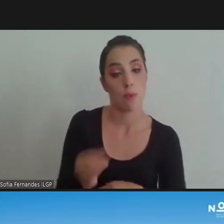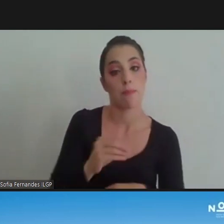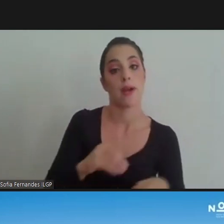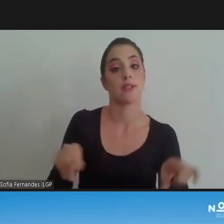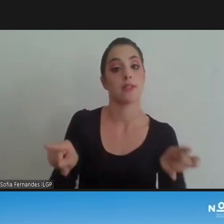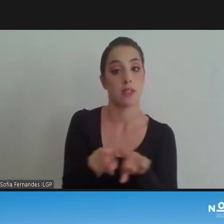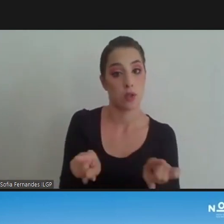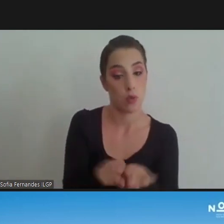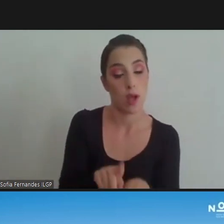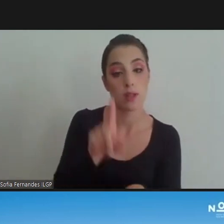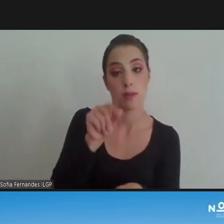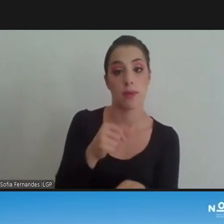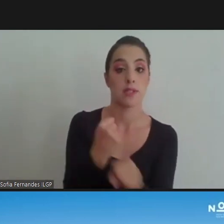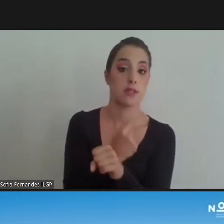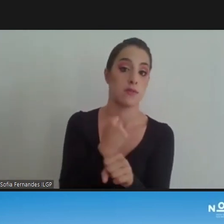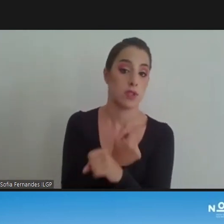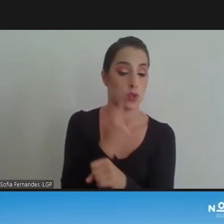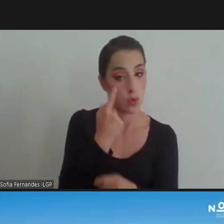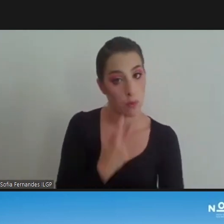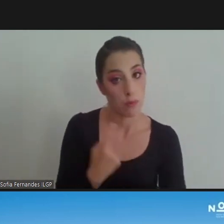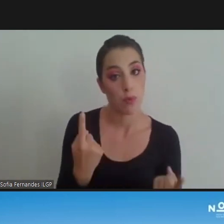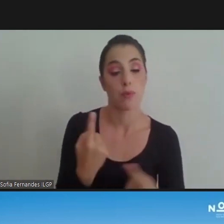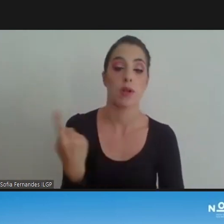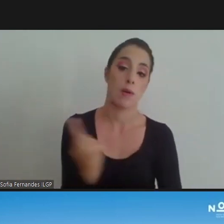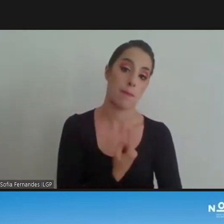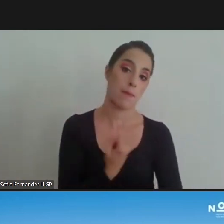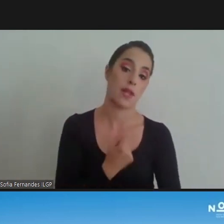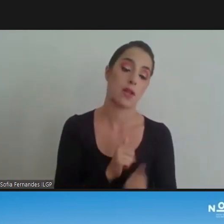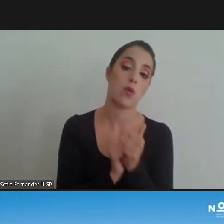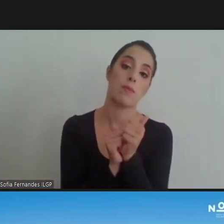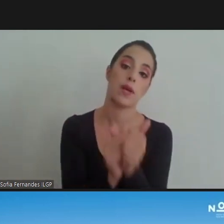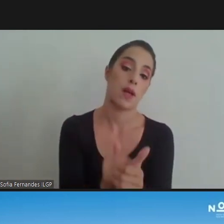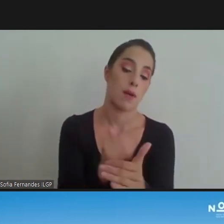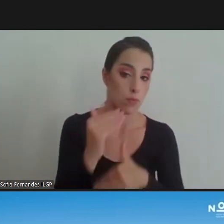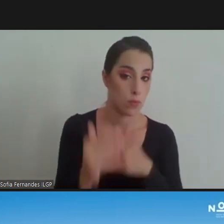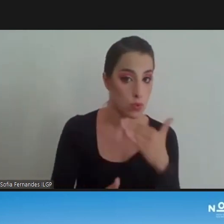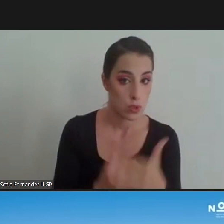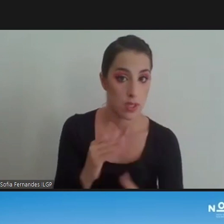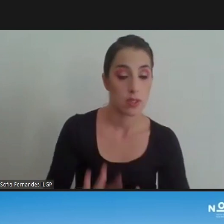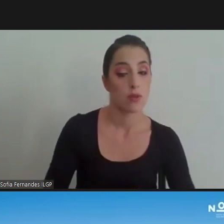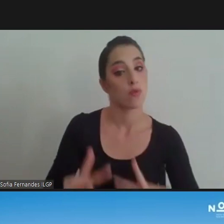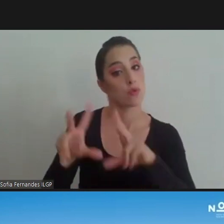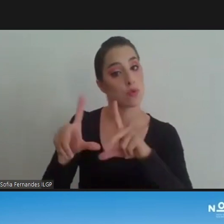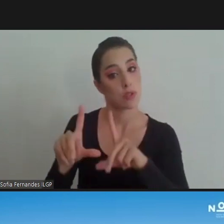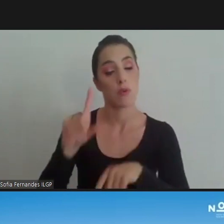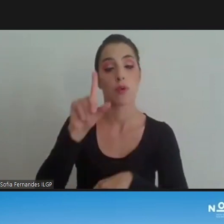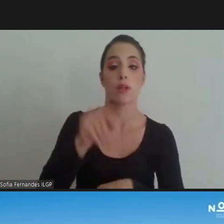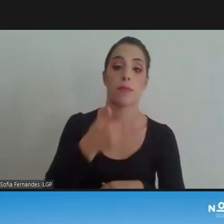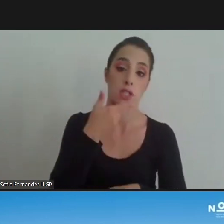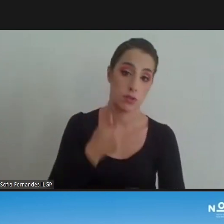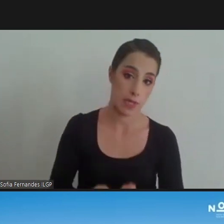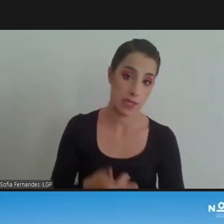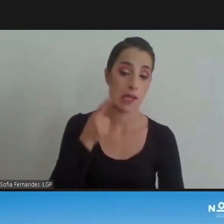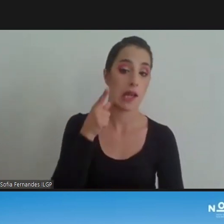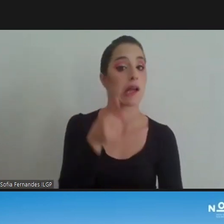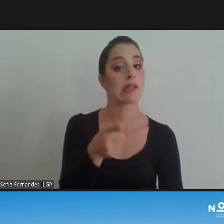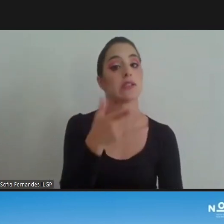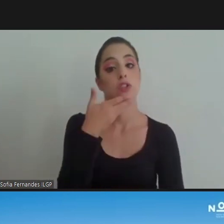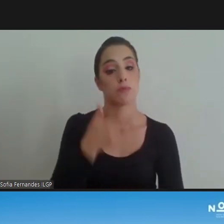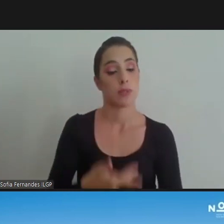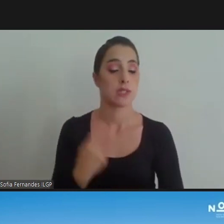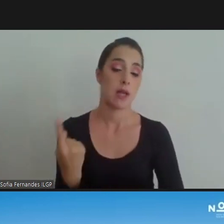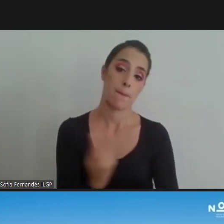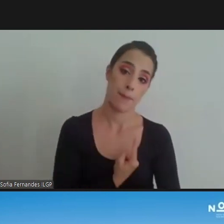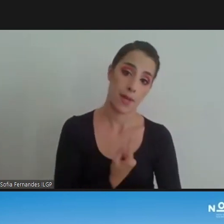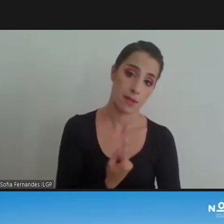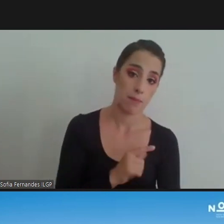públicos também têm que acompanhar este processo, essa evolução, e essa experiência deve ser partilhada por